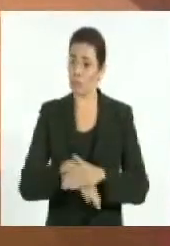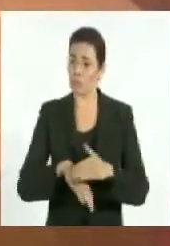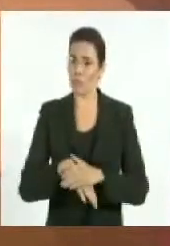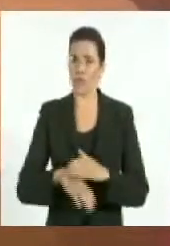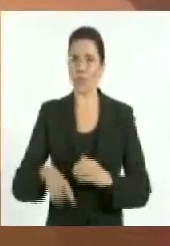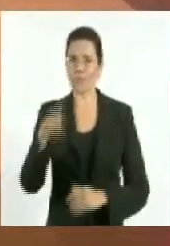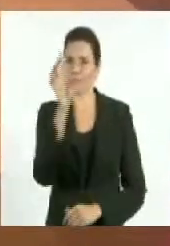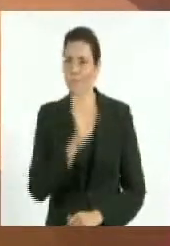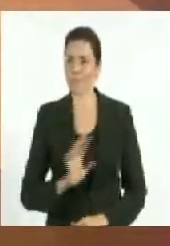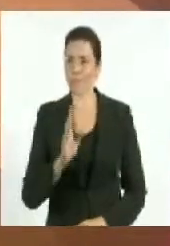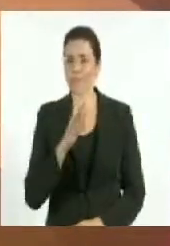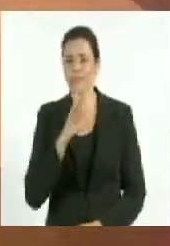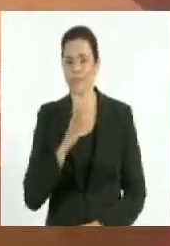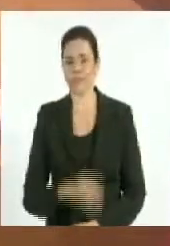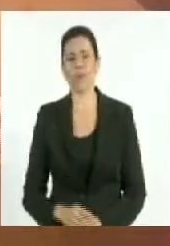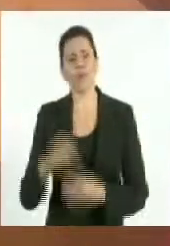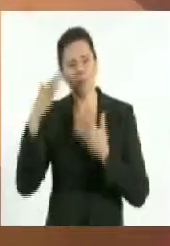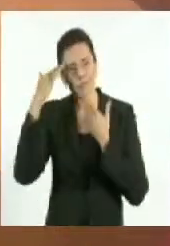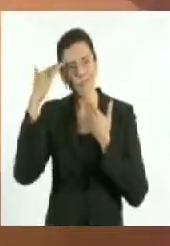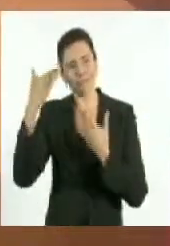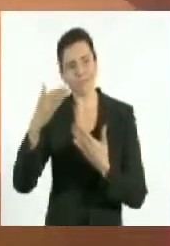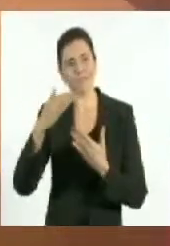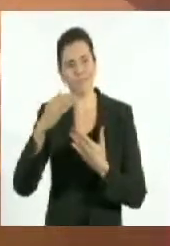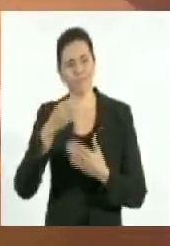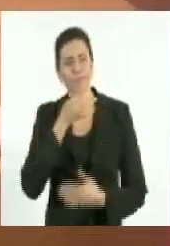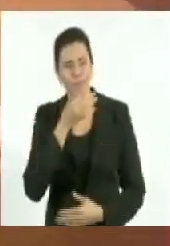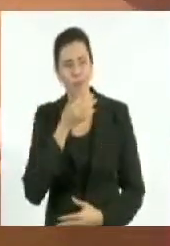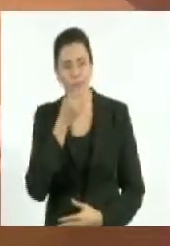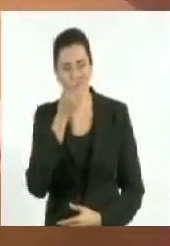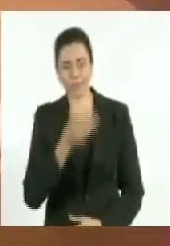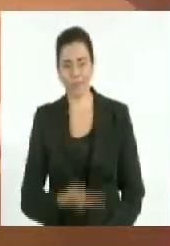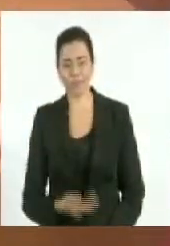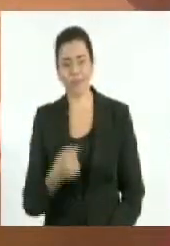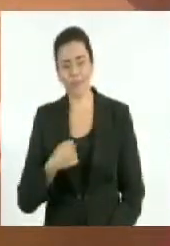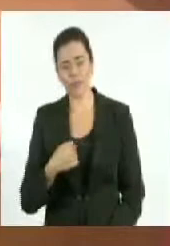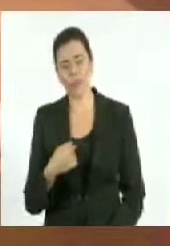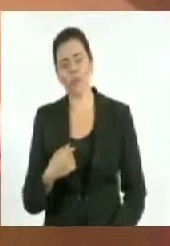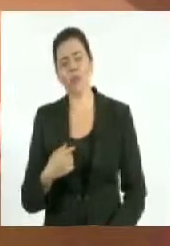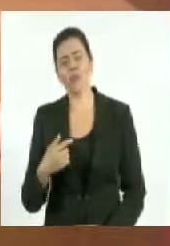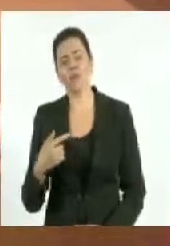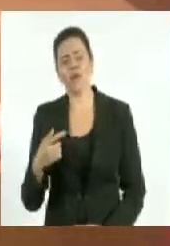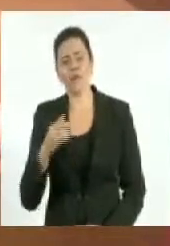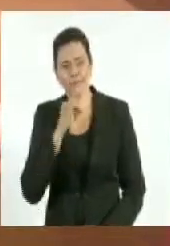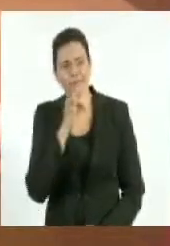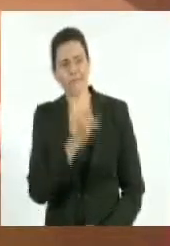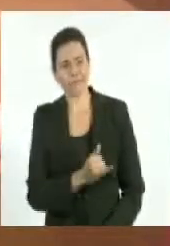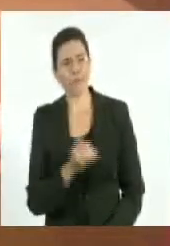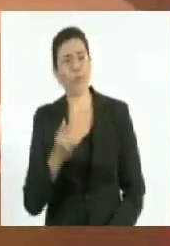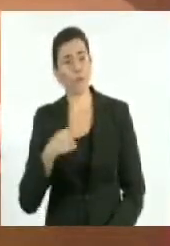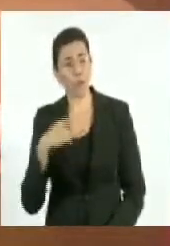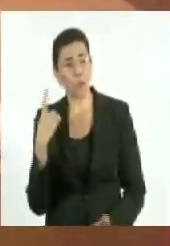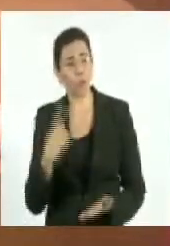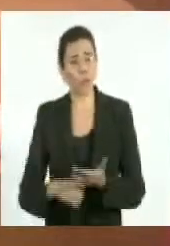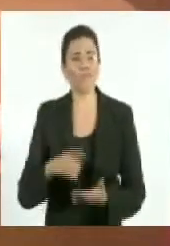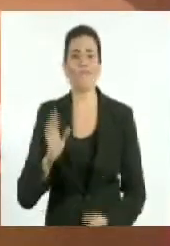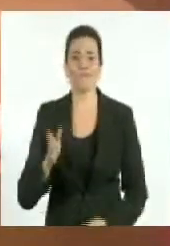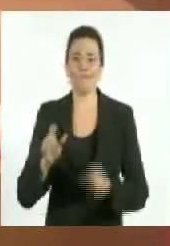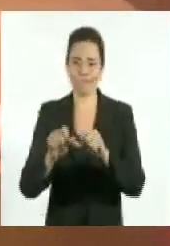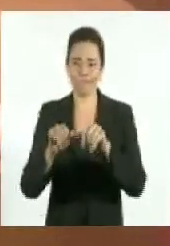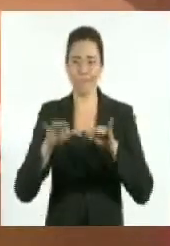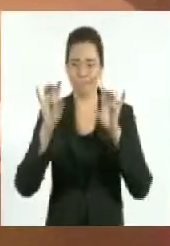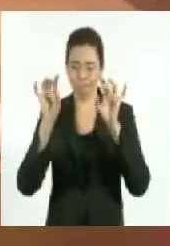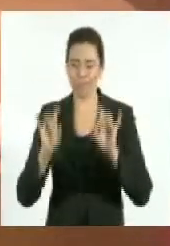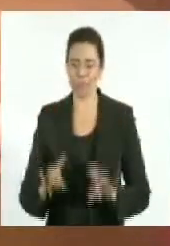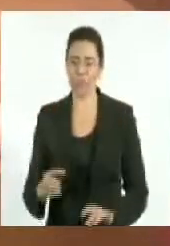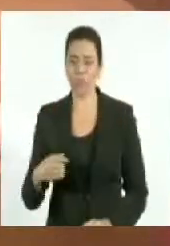Neto, obrigado pela parte. Eu queria lhe dizer que eu já estou marcando uma audiência, né? E é fundamental que a gente tenha nessa